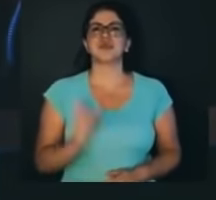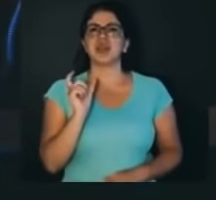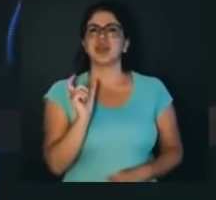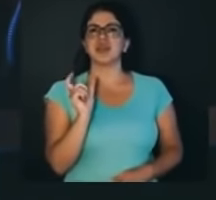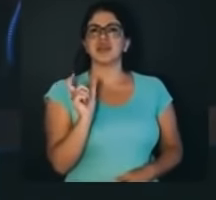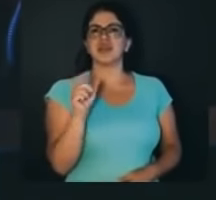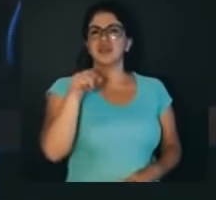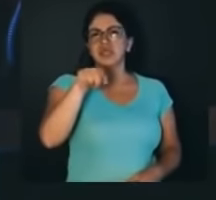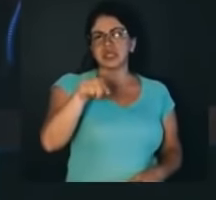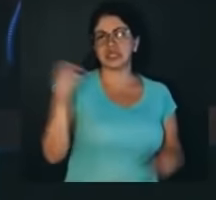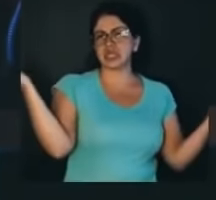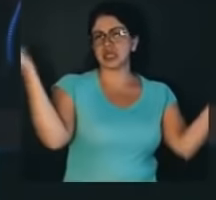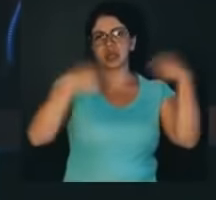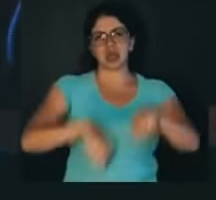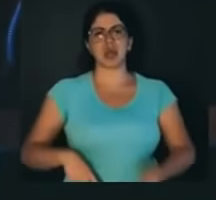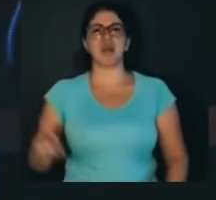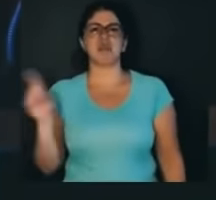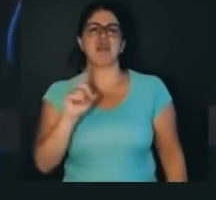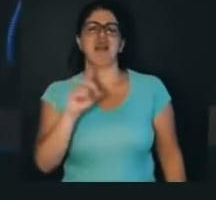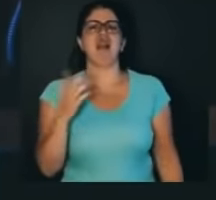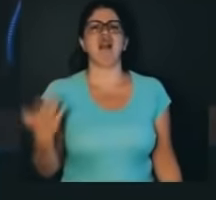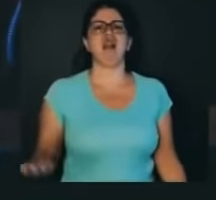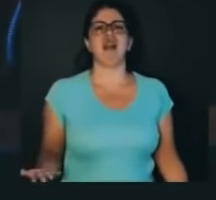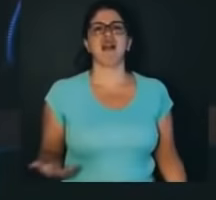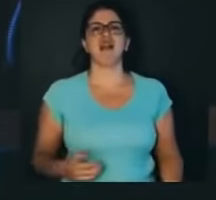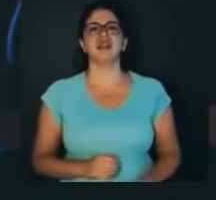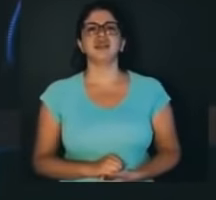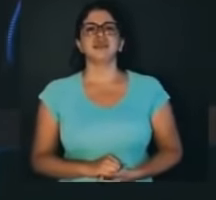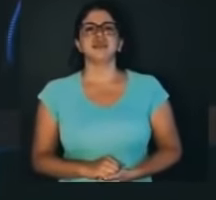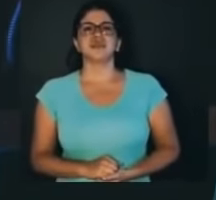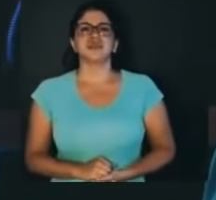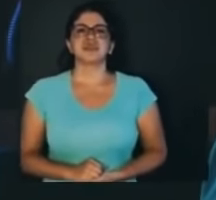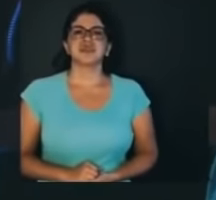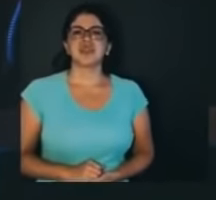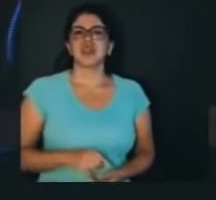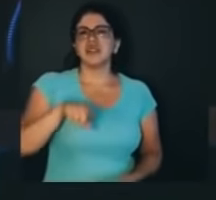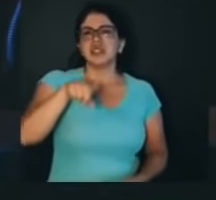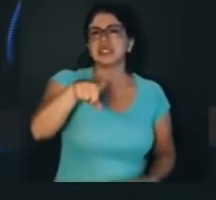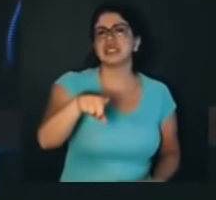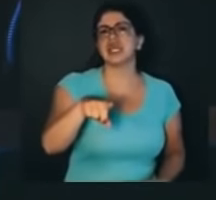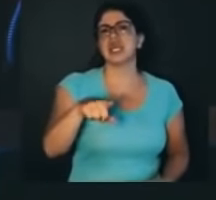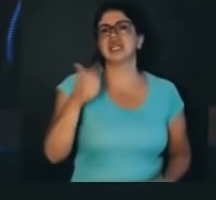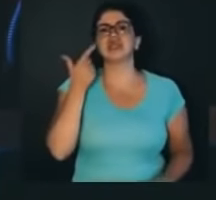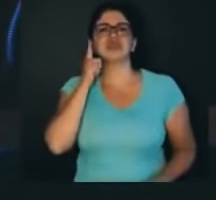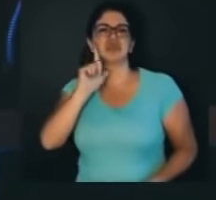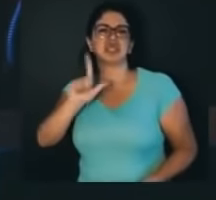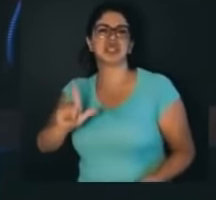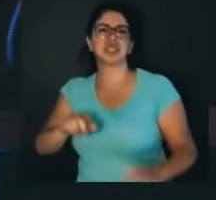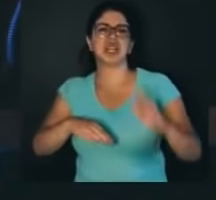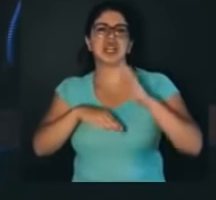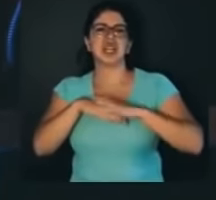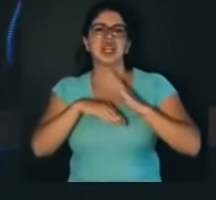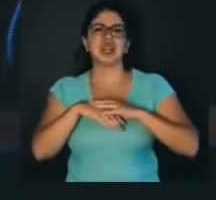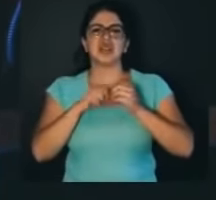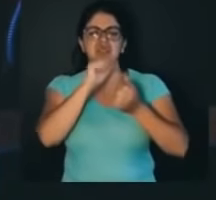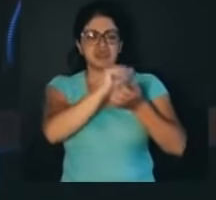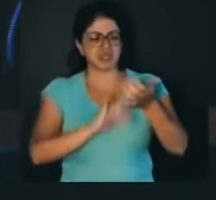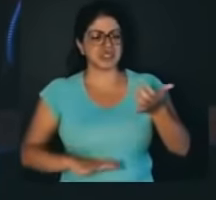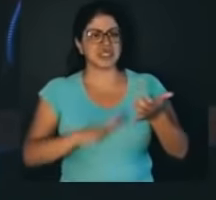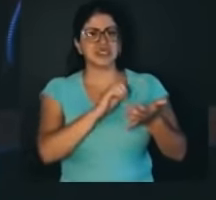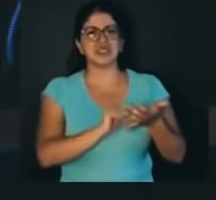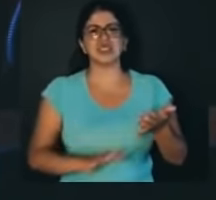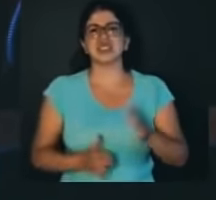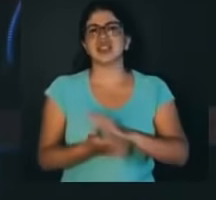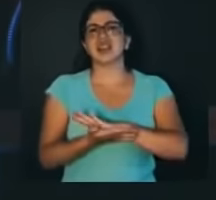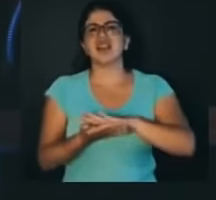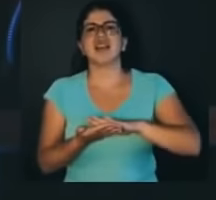tem capacidade para fazer nada. Meu Deus, você não dá conta de nenhuma tarefa. Tudo que nós pedimos para você fazer,